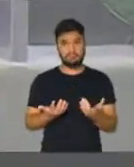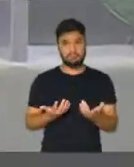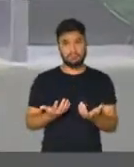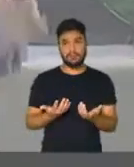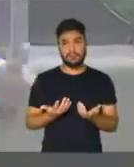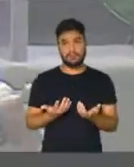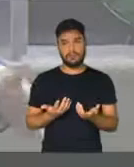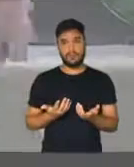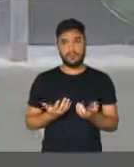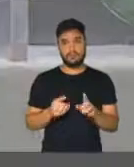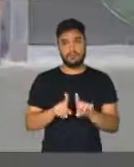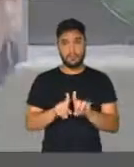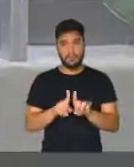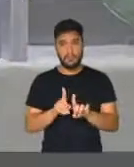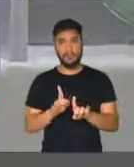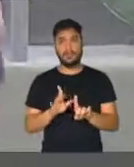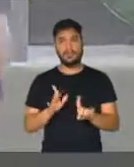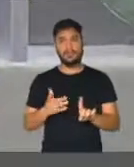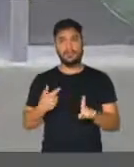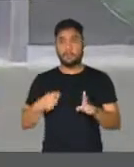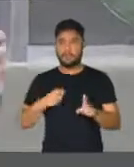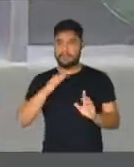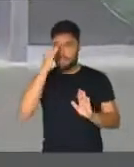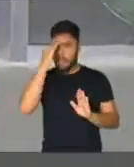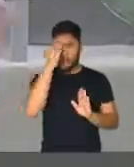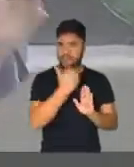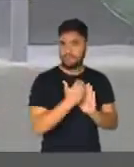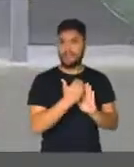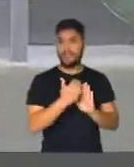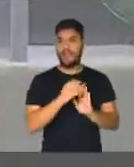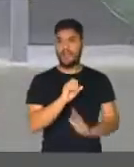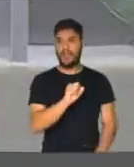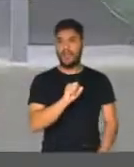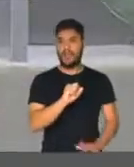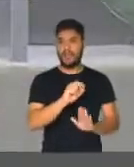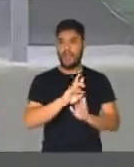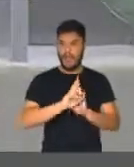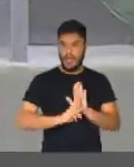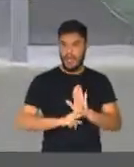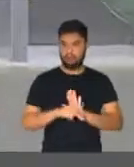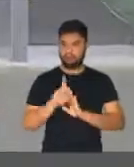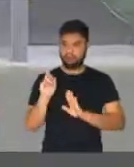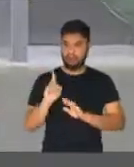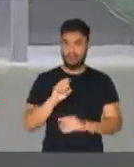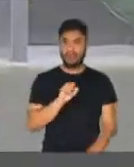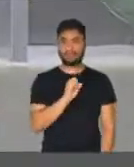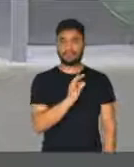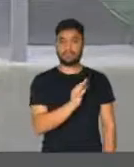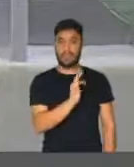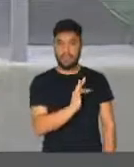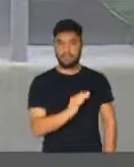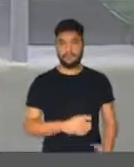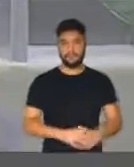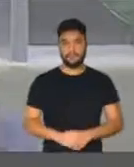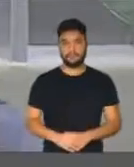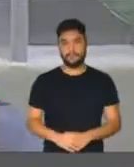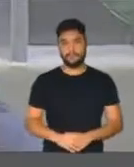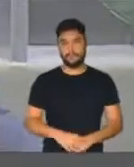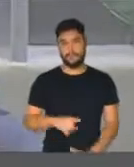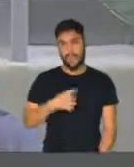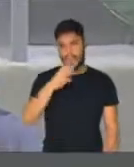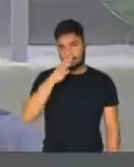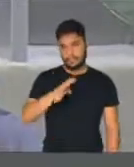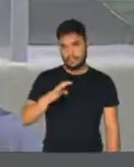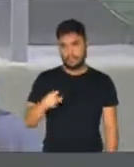respeitar uma jurisprudência do Supremo Tribunal Federal, essa denúncia também, deputada